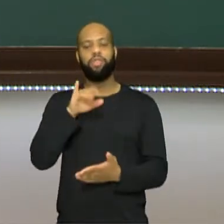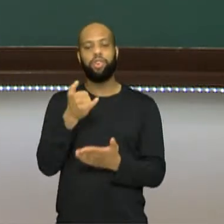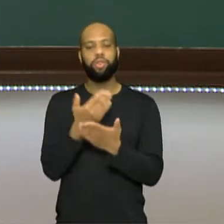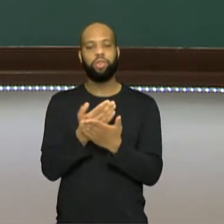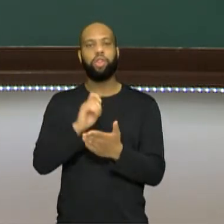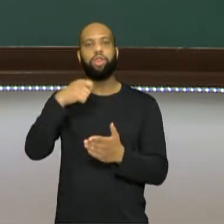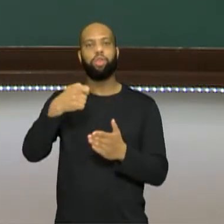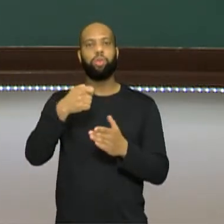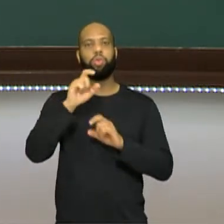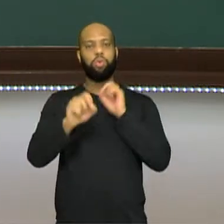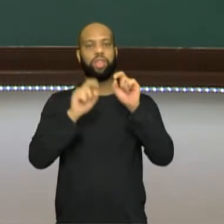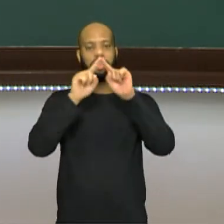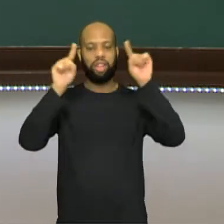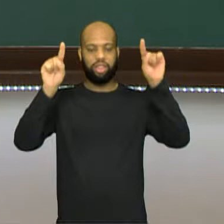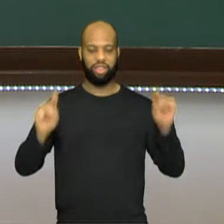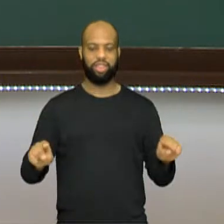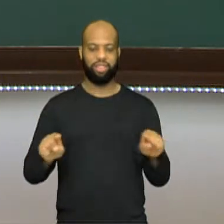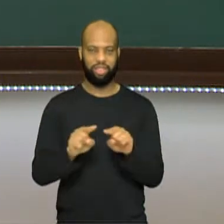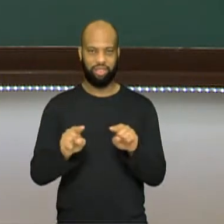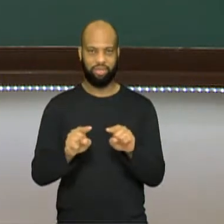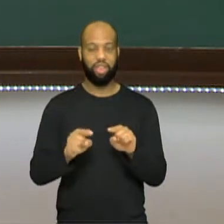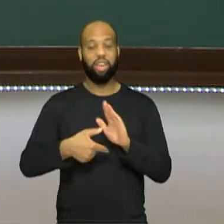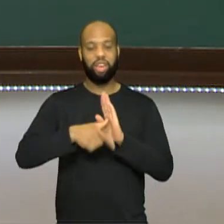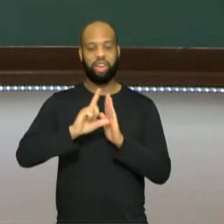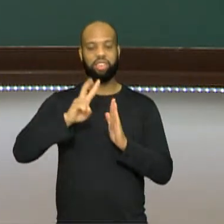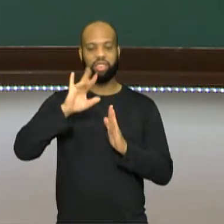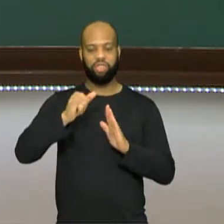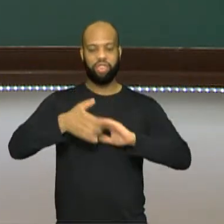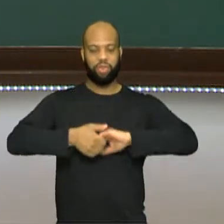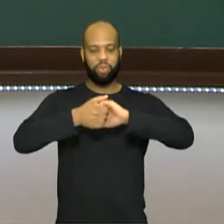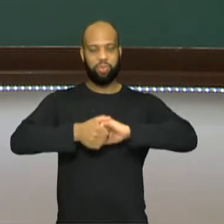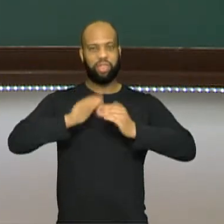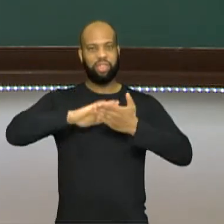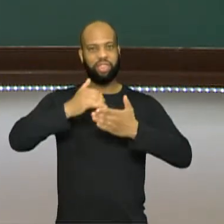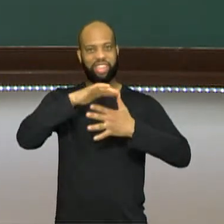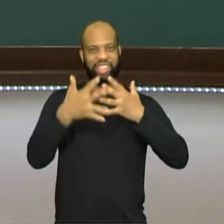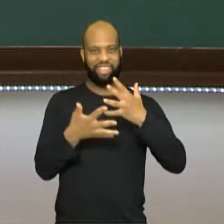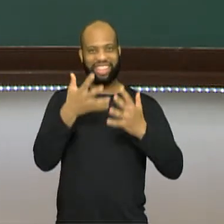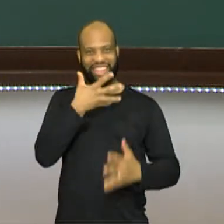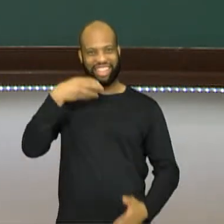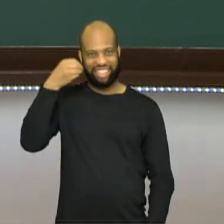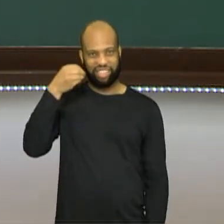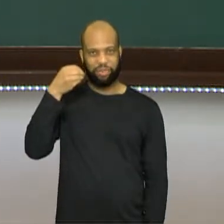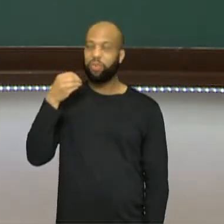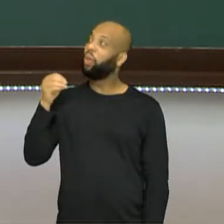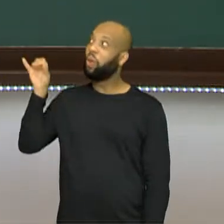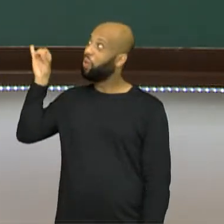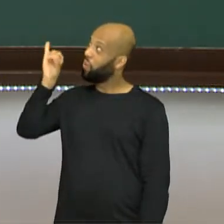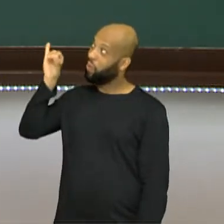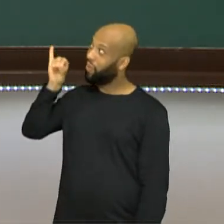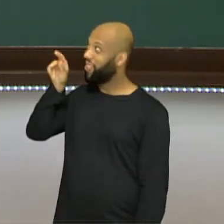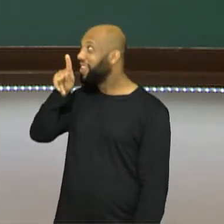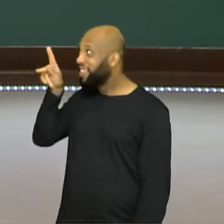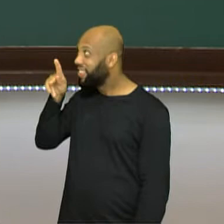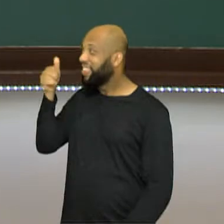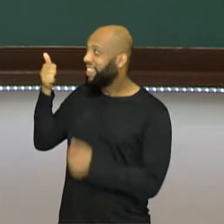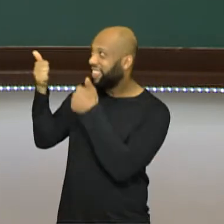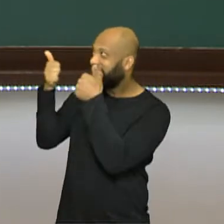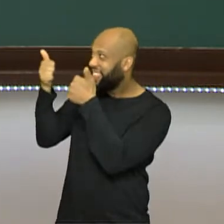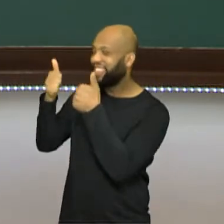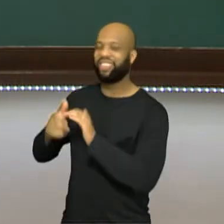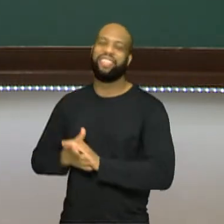a charge e o cartoon. Mas antes vamos cumprimentar o nosso intérprete Natan. Olá, Natan, tudo